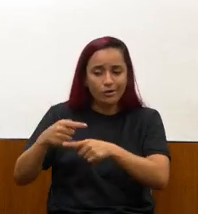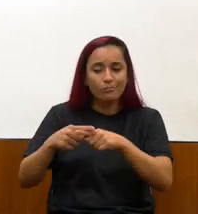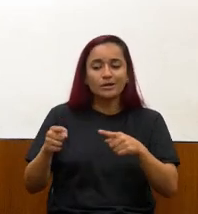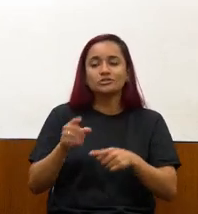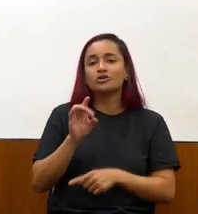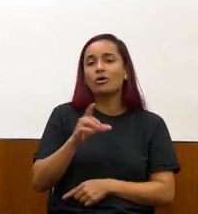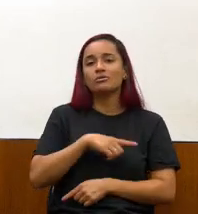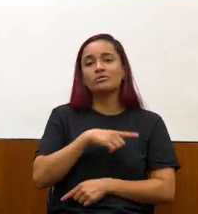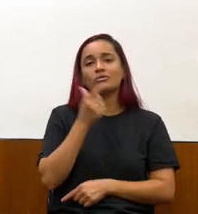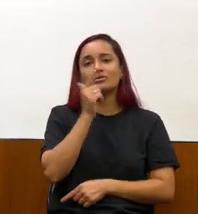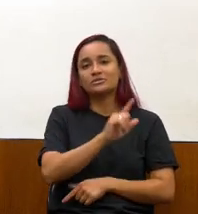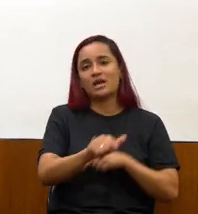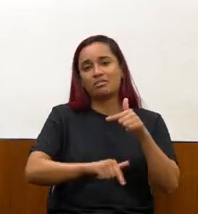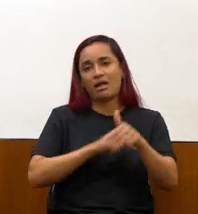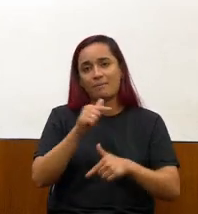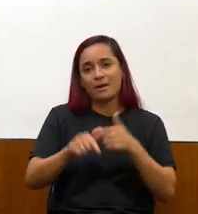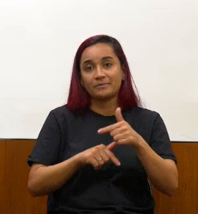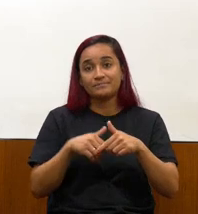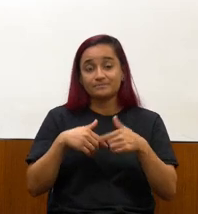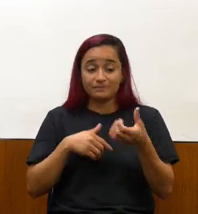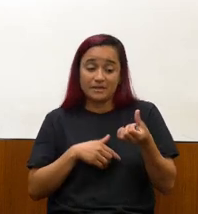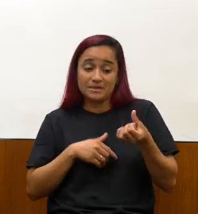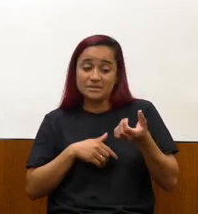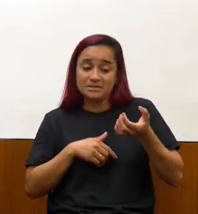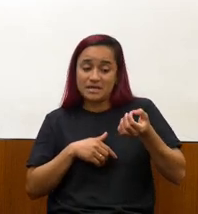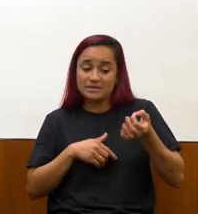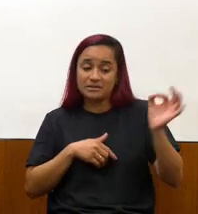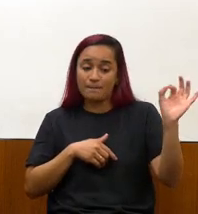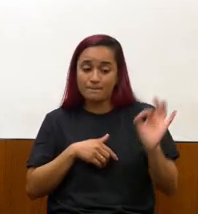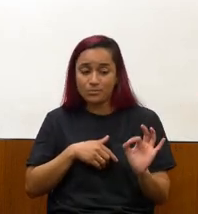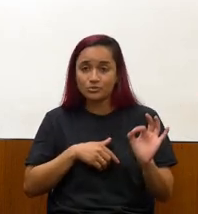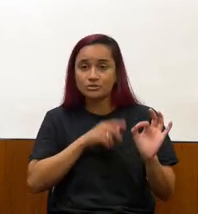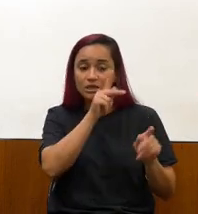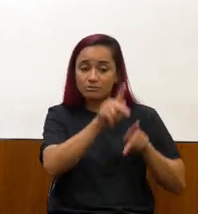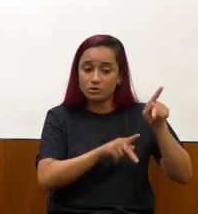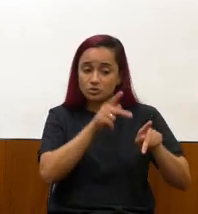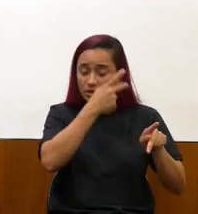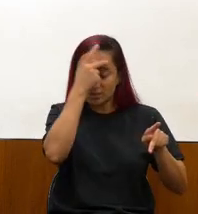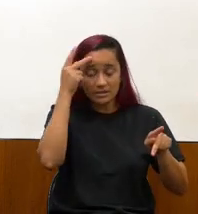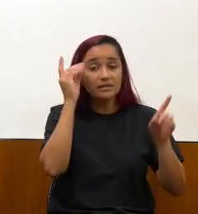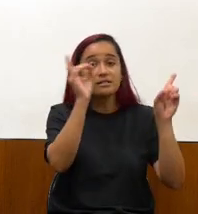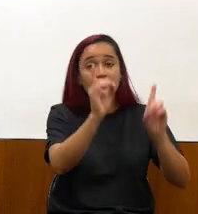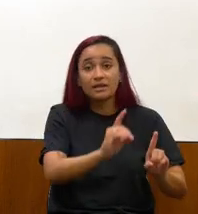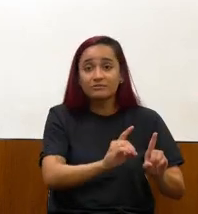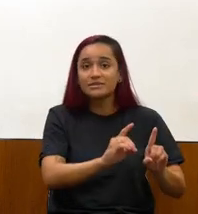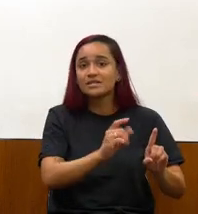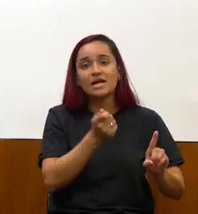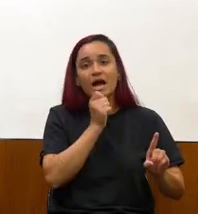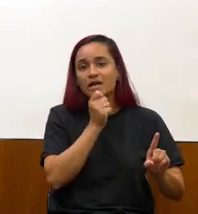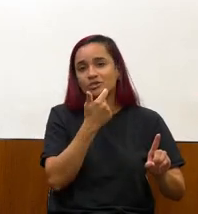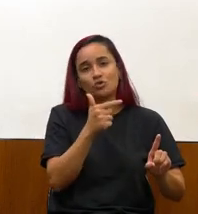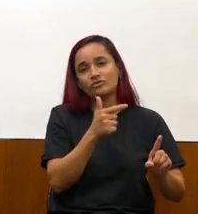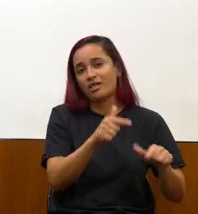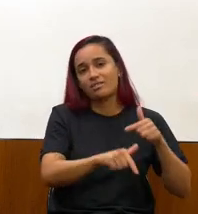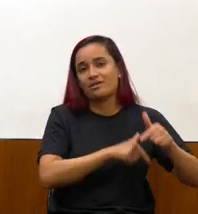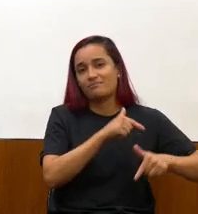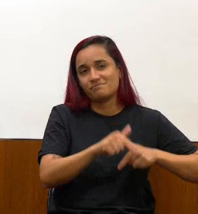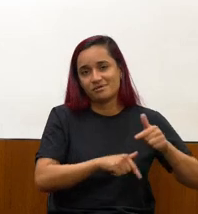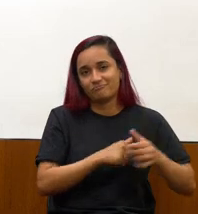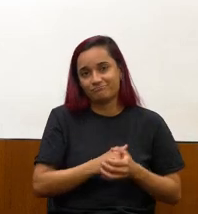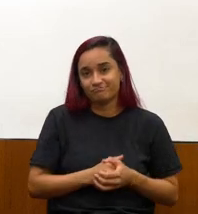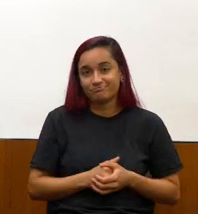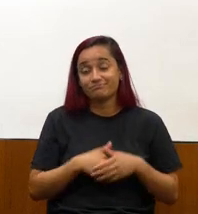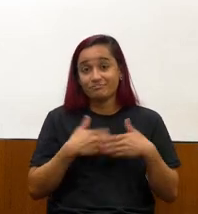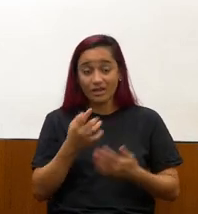Mas a gente tem 60% da população com deficiência com idade ativa para o trabalho, não trabalhando. E é por